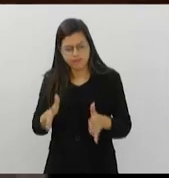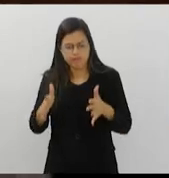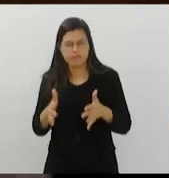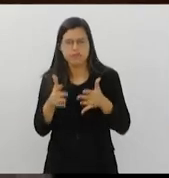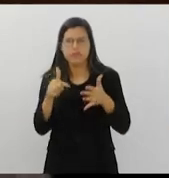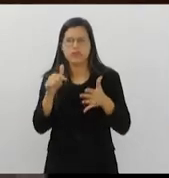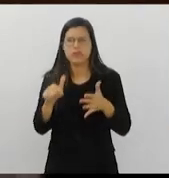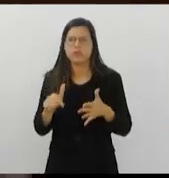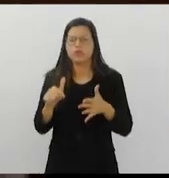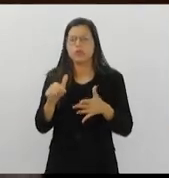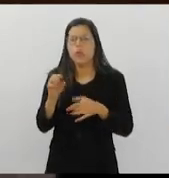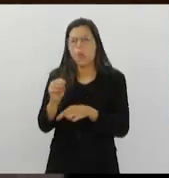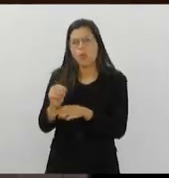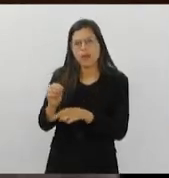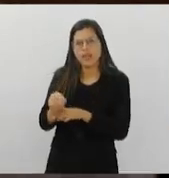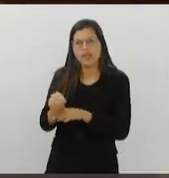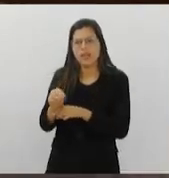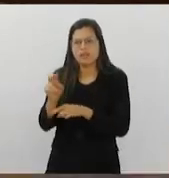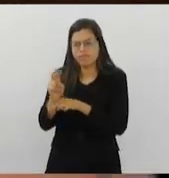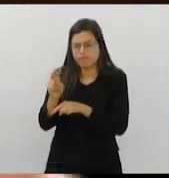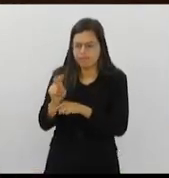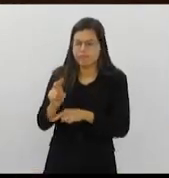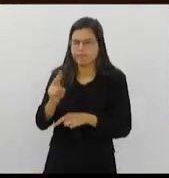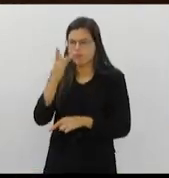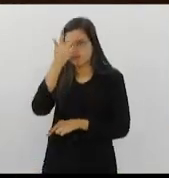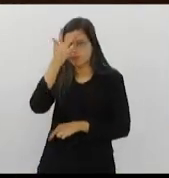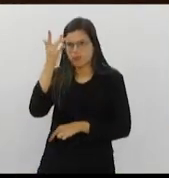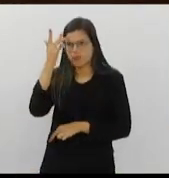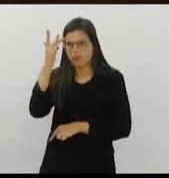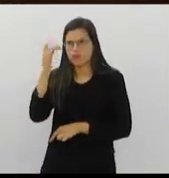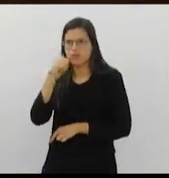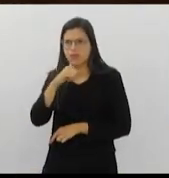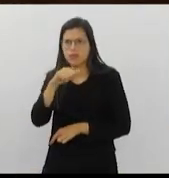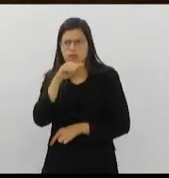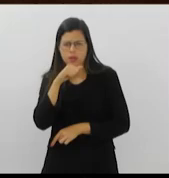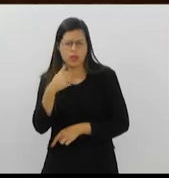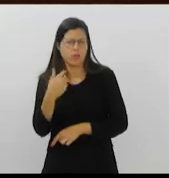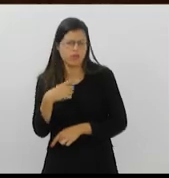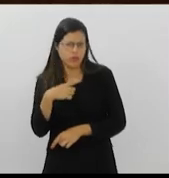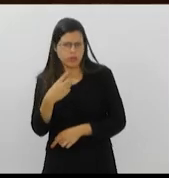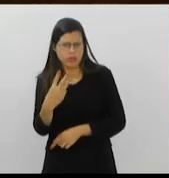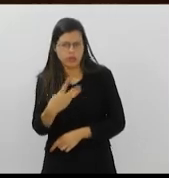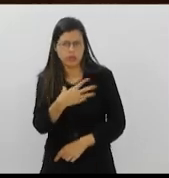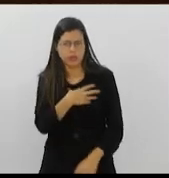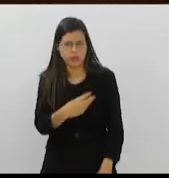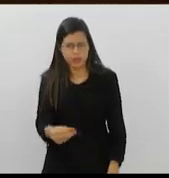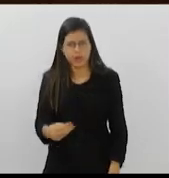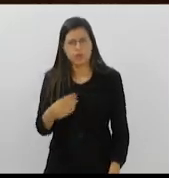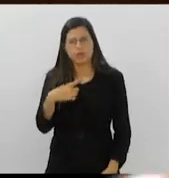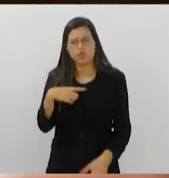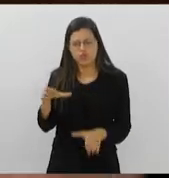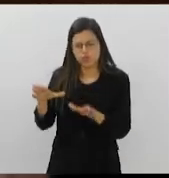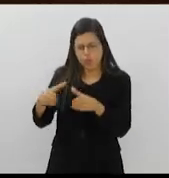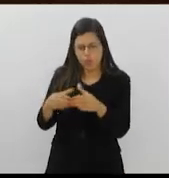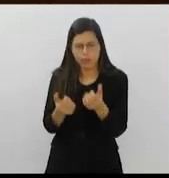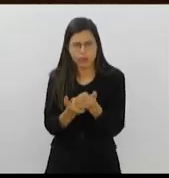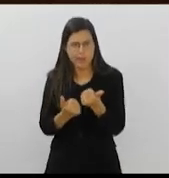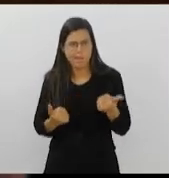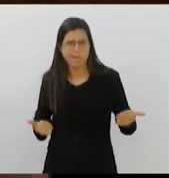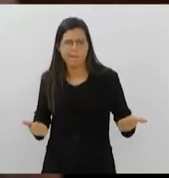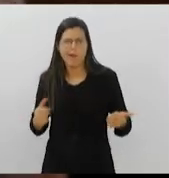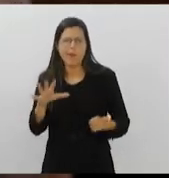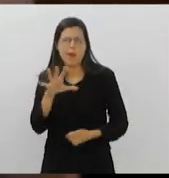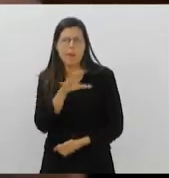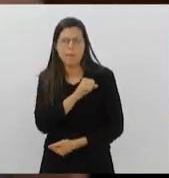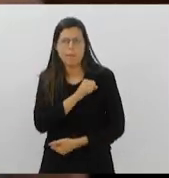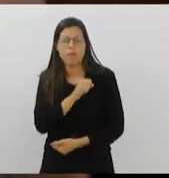cuidado e promoção da saúde mental materna. Eu sou mãe de três, né, tive uma rede de apoio muito grande, todo amor e todo